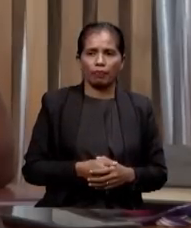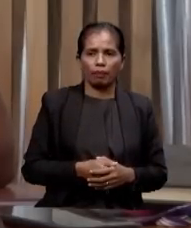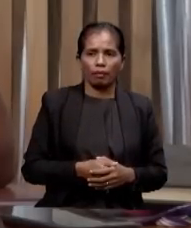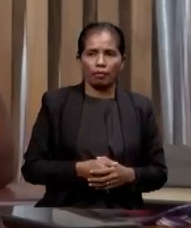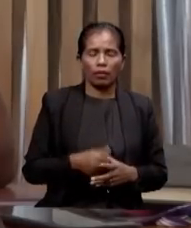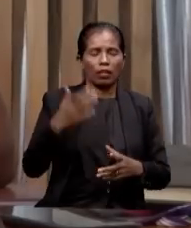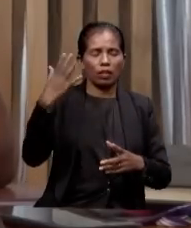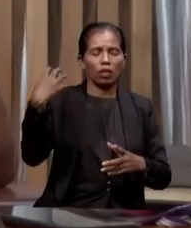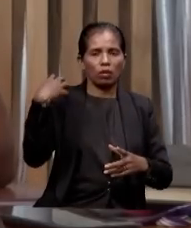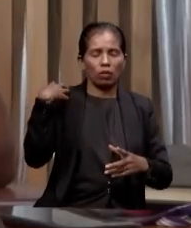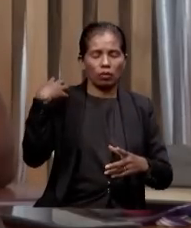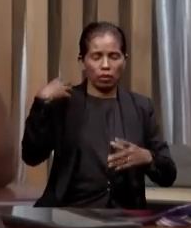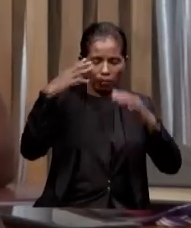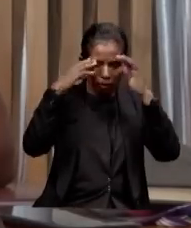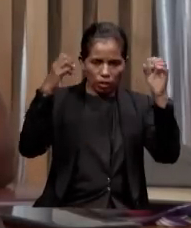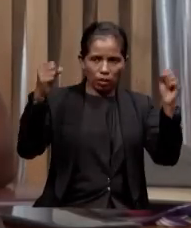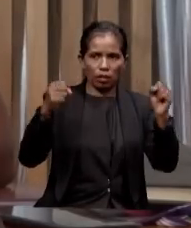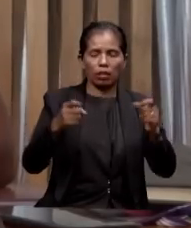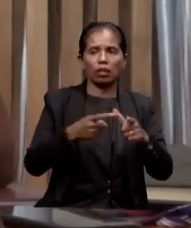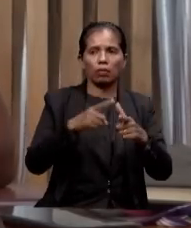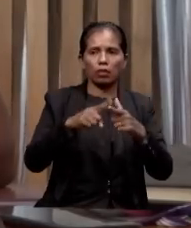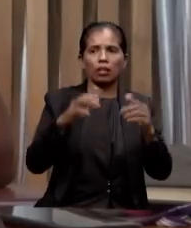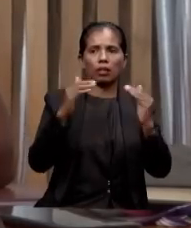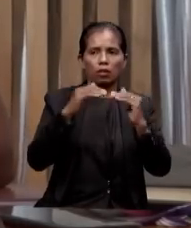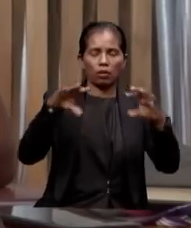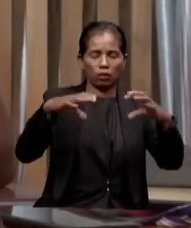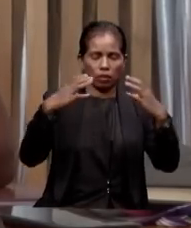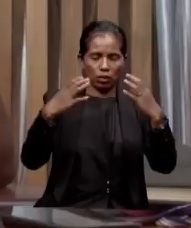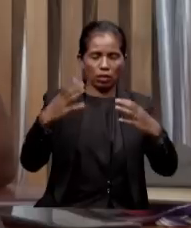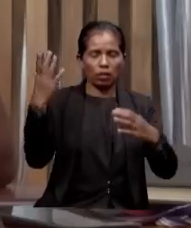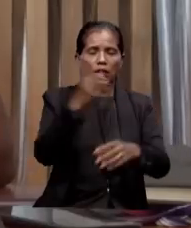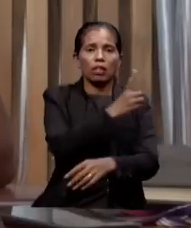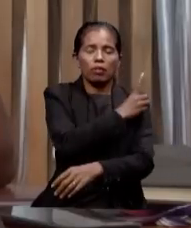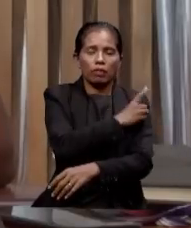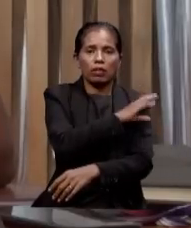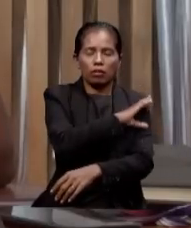e a Palácio Presidência da República depois de encontro com o Conselho Superior de Defesa e Segurança.